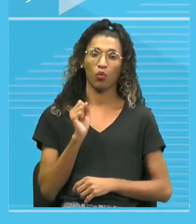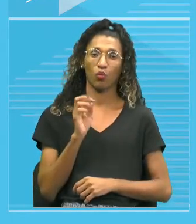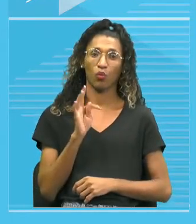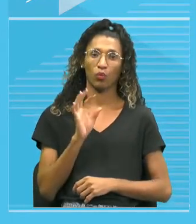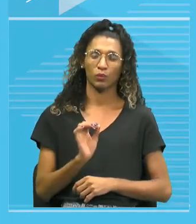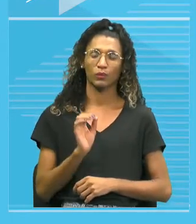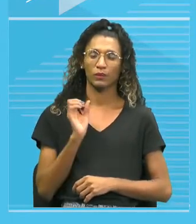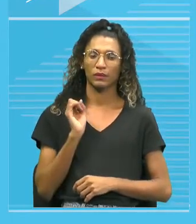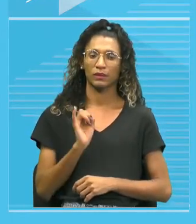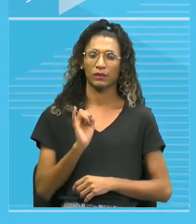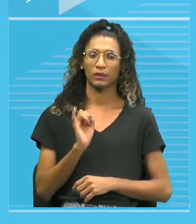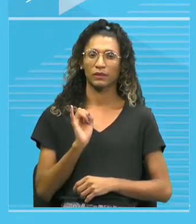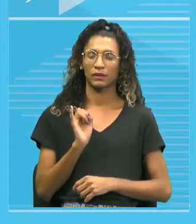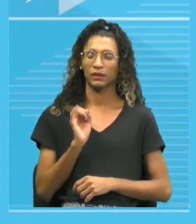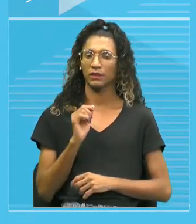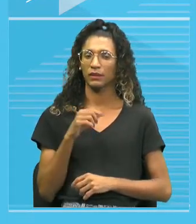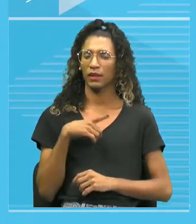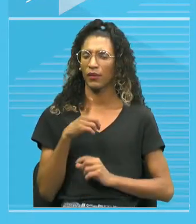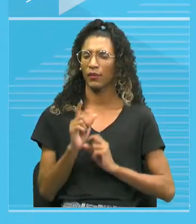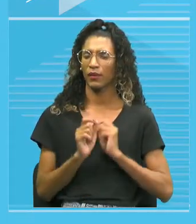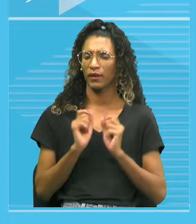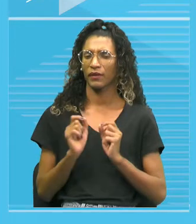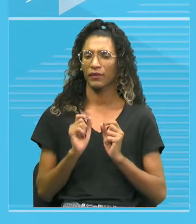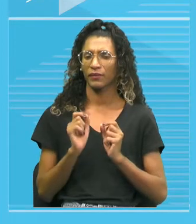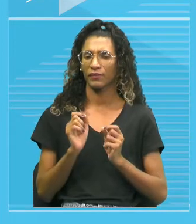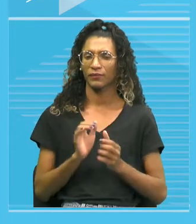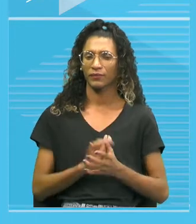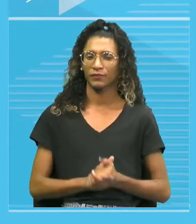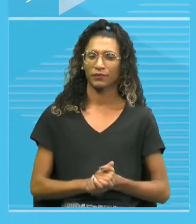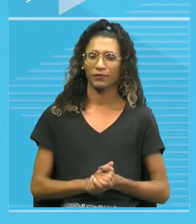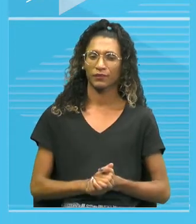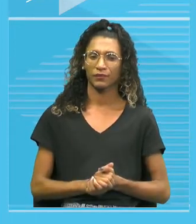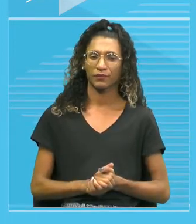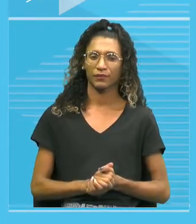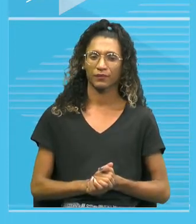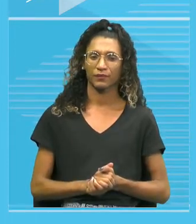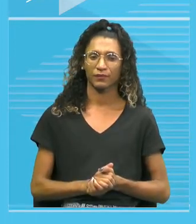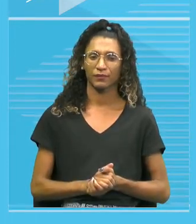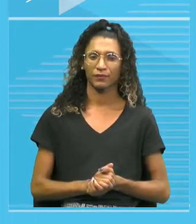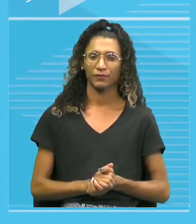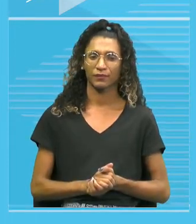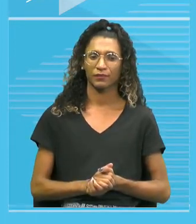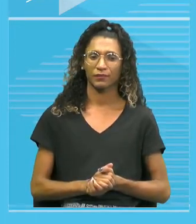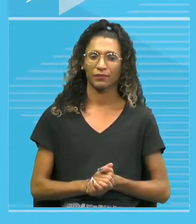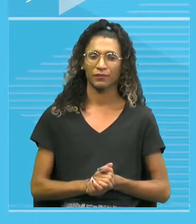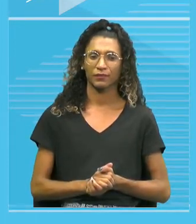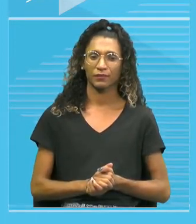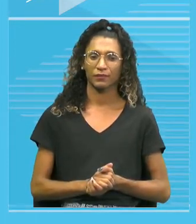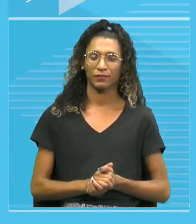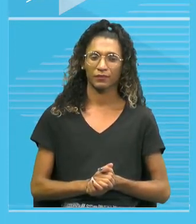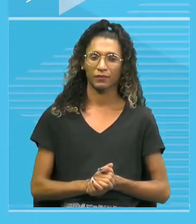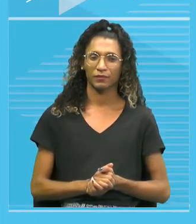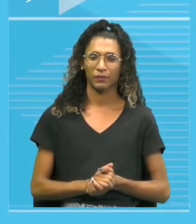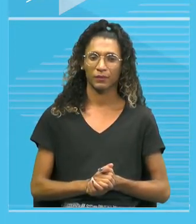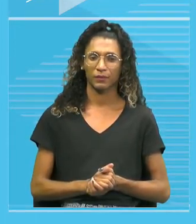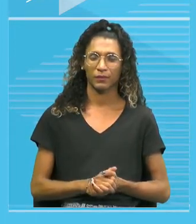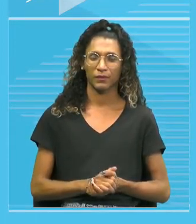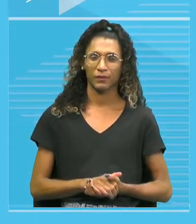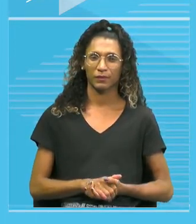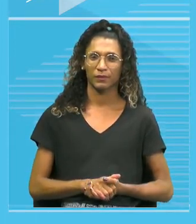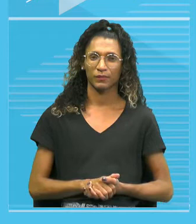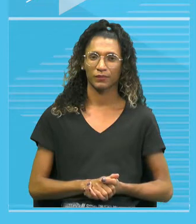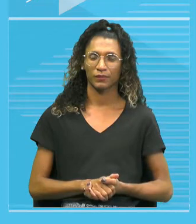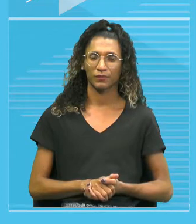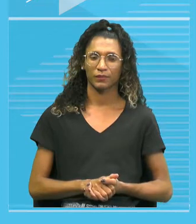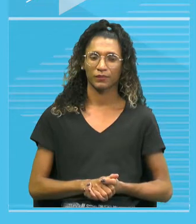estou falando aqui de dinheiro. Quando eu falo de custo, eu estou falando de